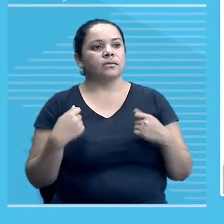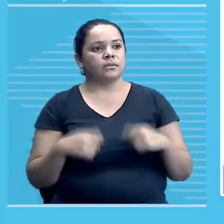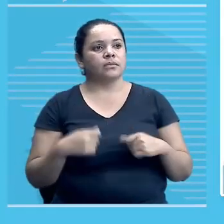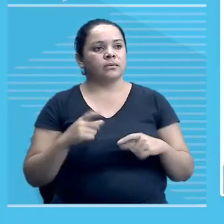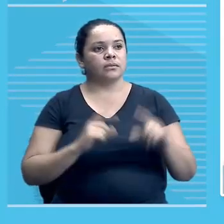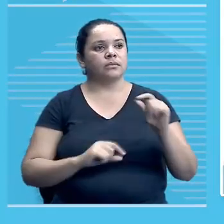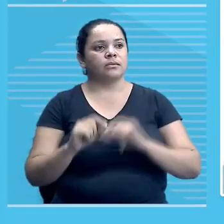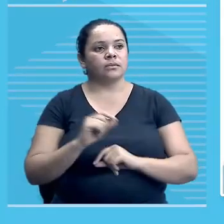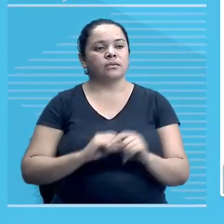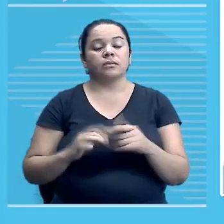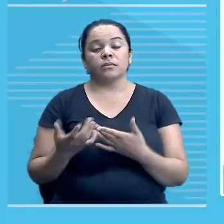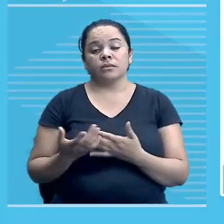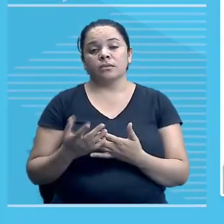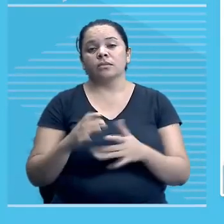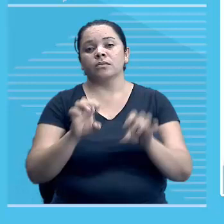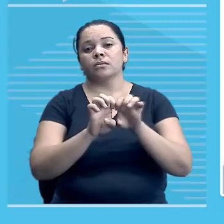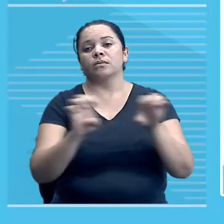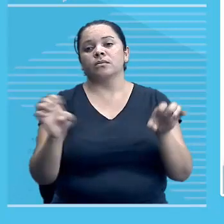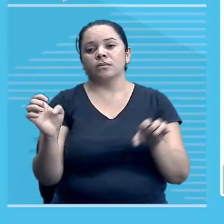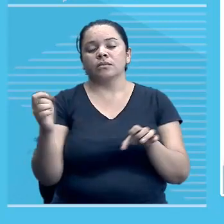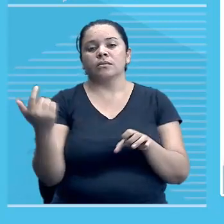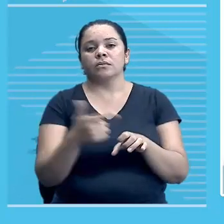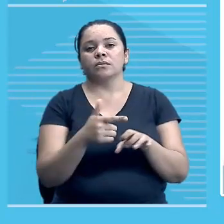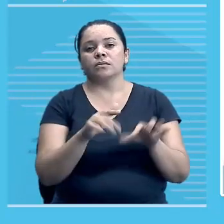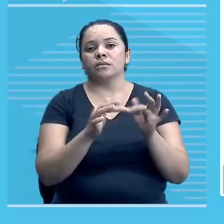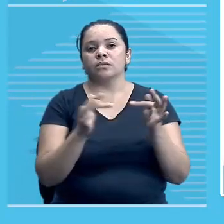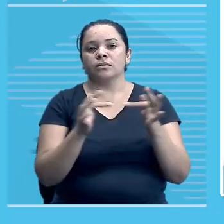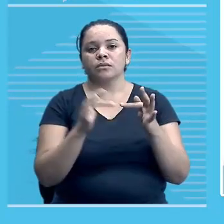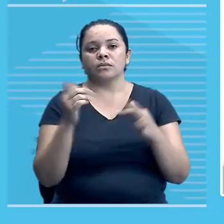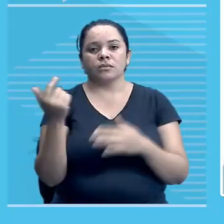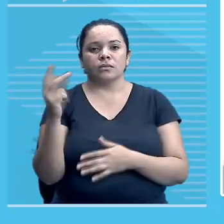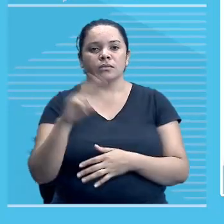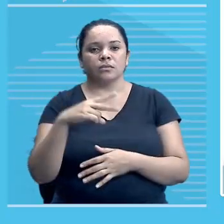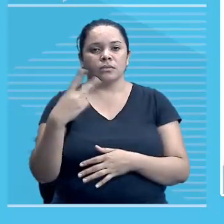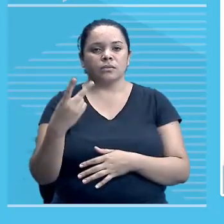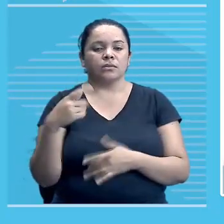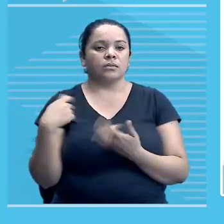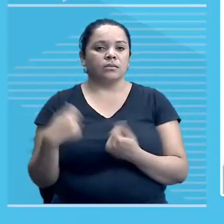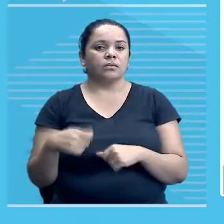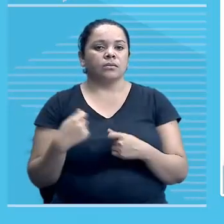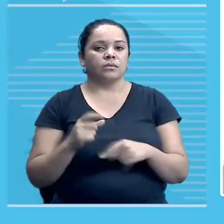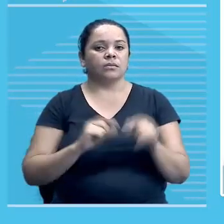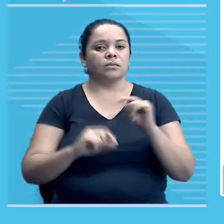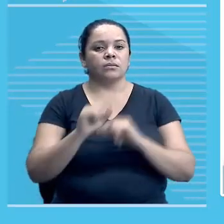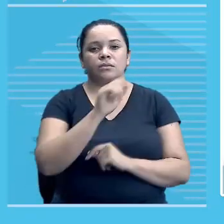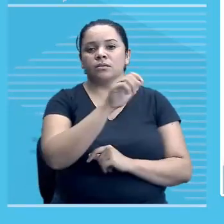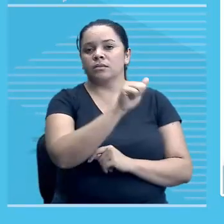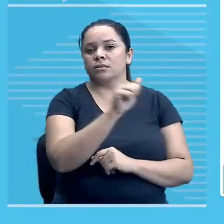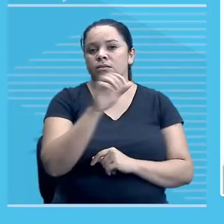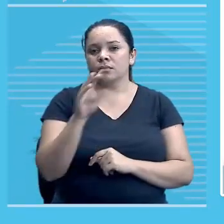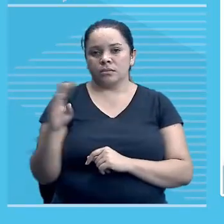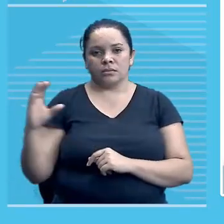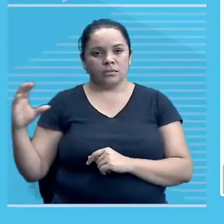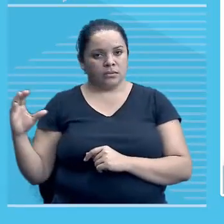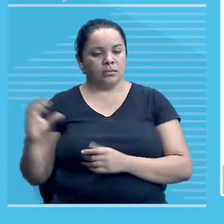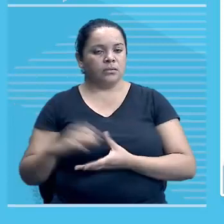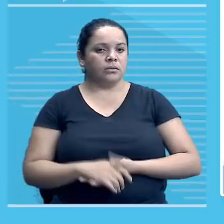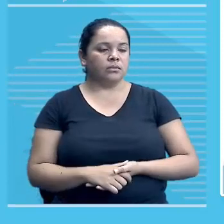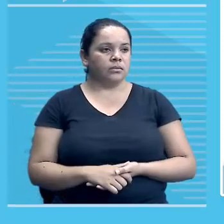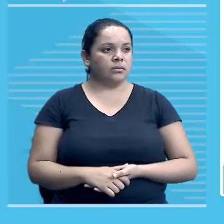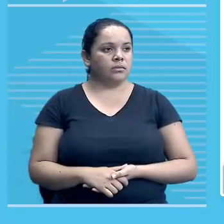Ah, equação de segundo grau, função quadrática. O mínimo que ele tem que saber é o quê? Identificar os